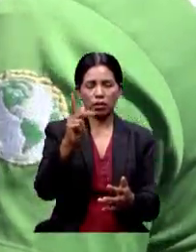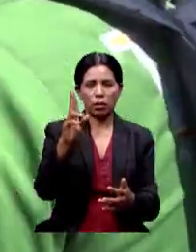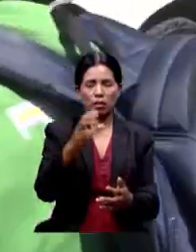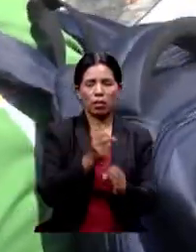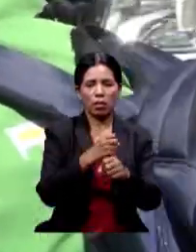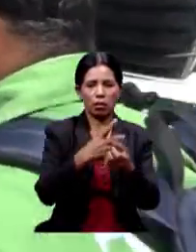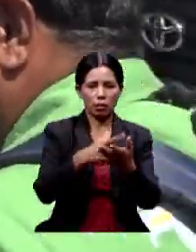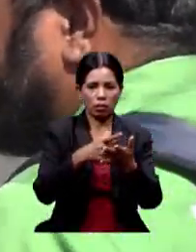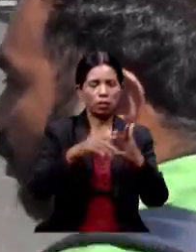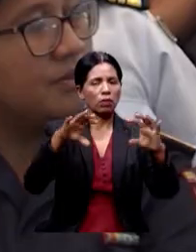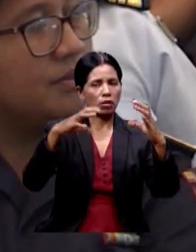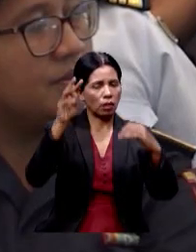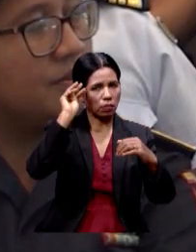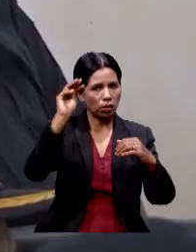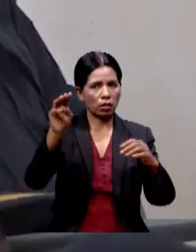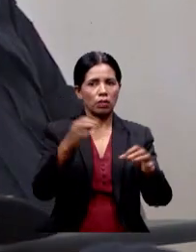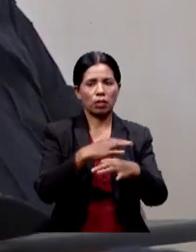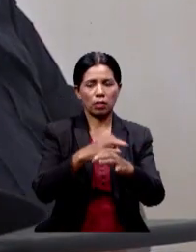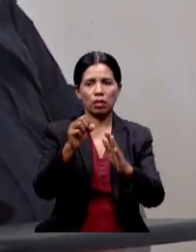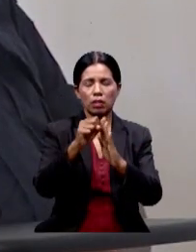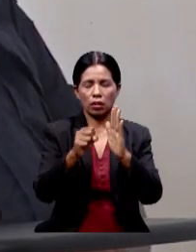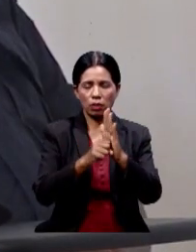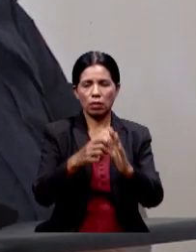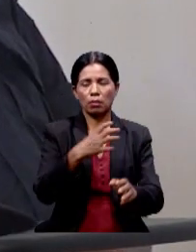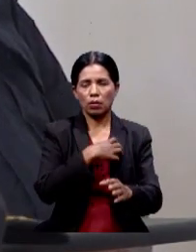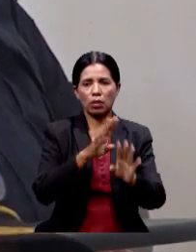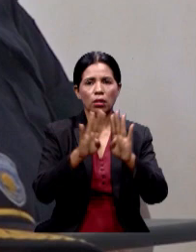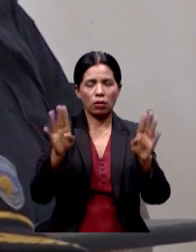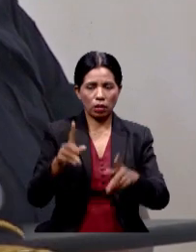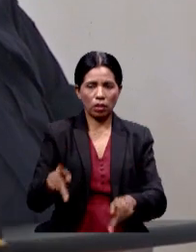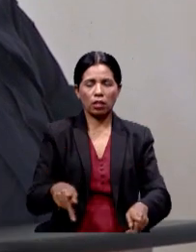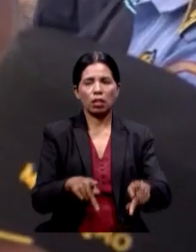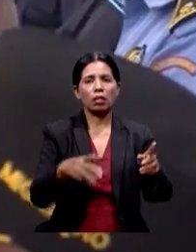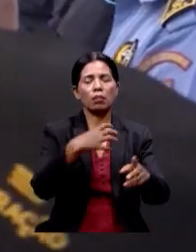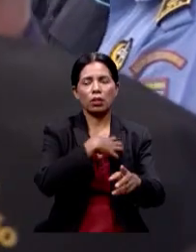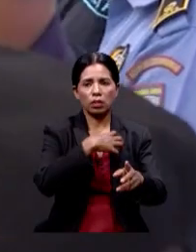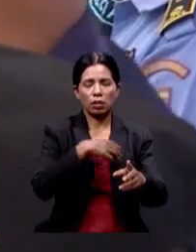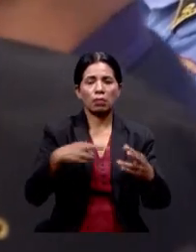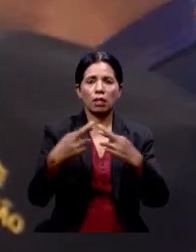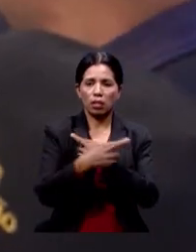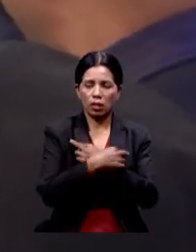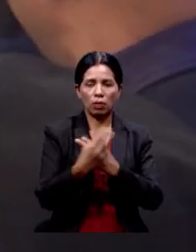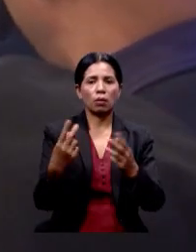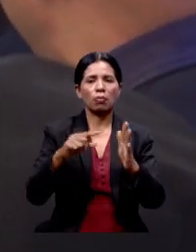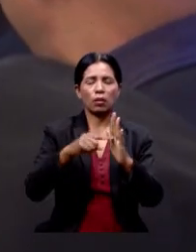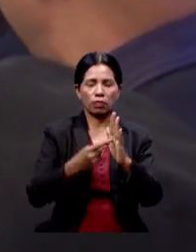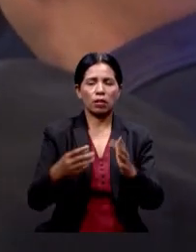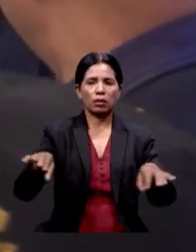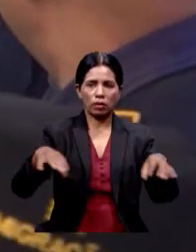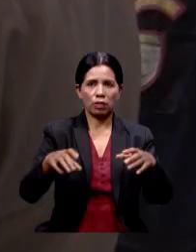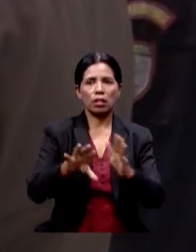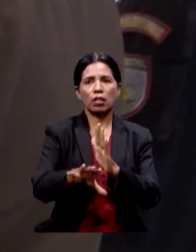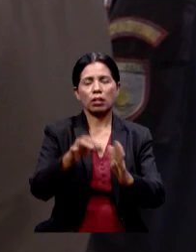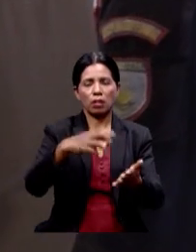proposta ida para o Conselho Ministro, onde há dia Estatuto Penetele no local da polícia reformado, onde há rua vale serviço. Bem, ira reta não